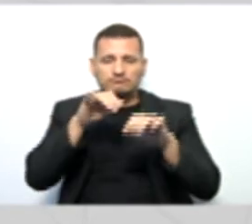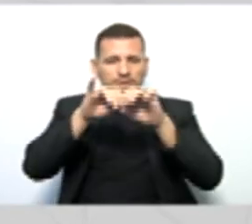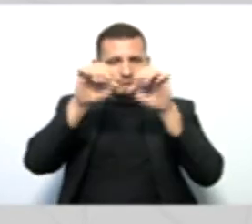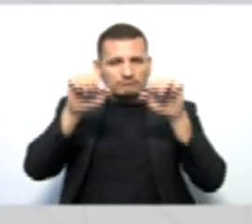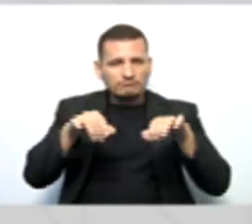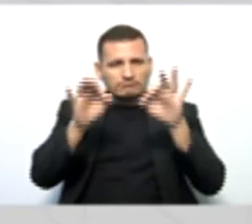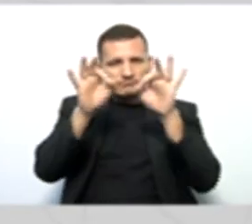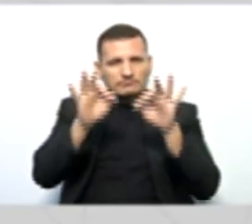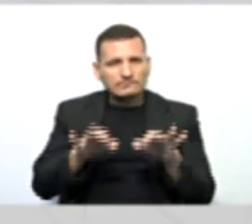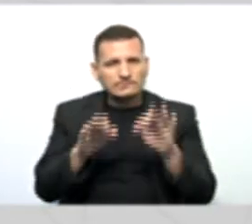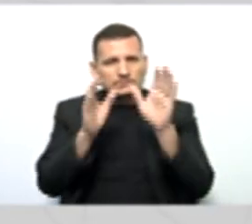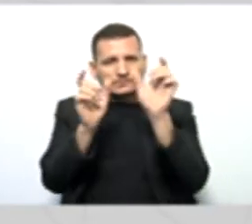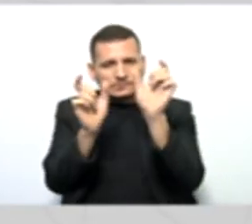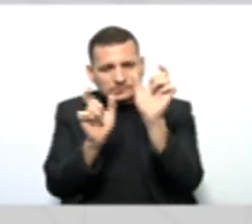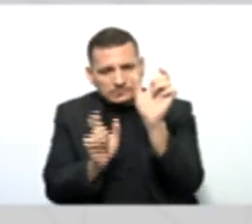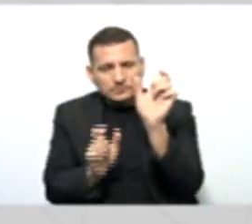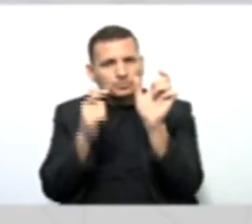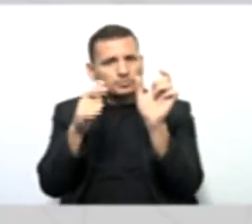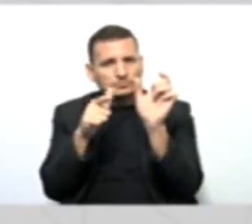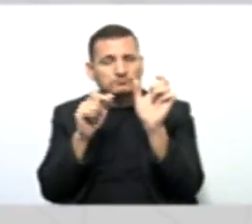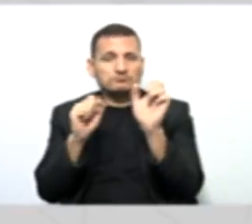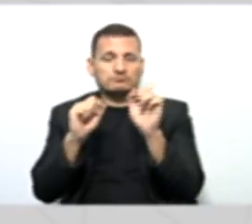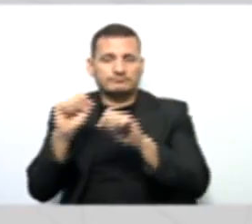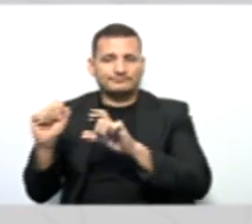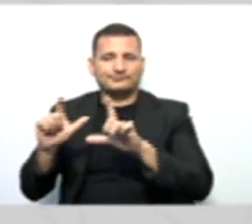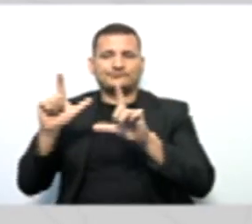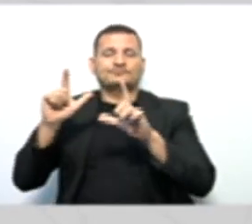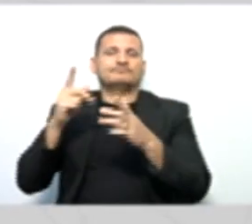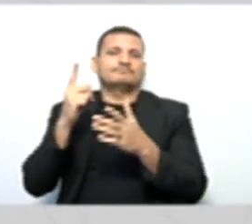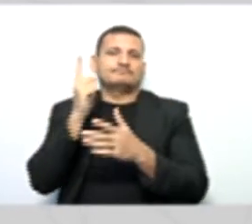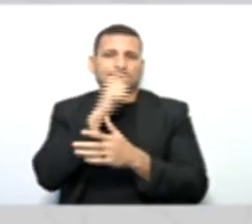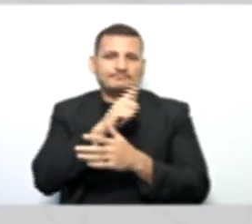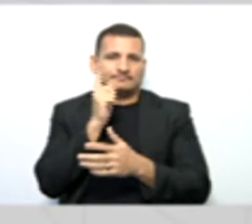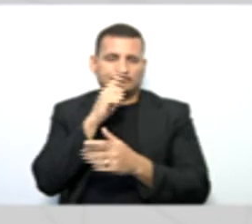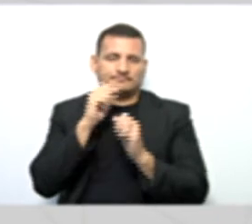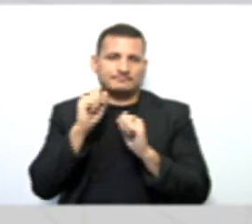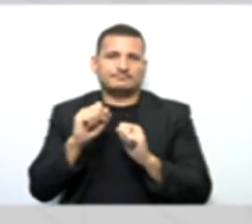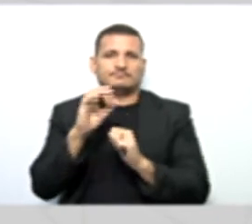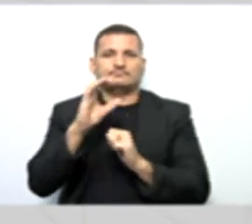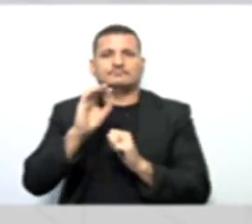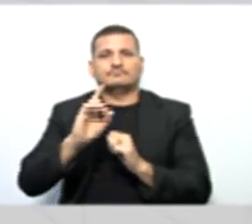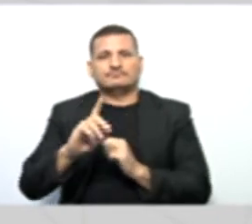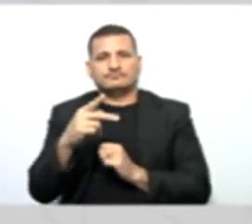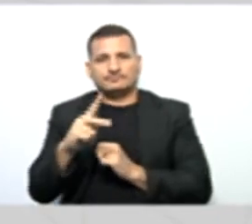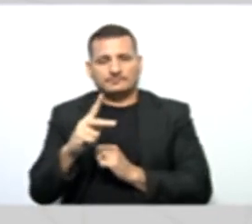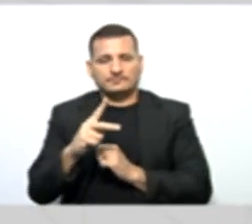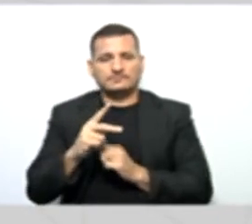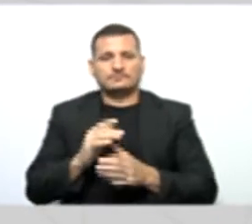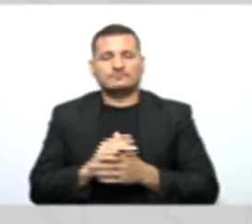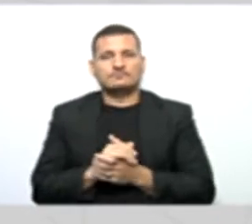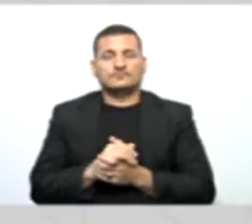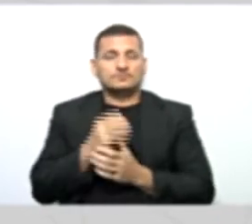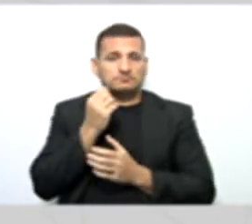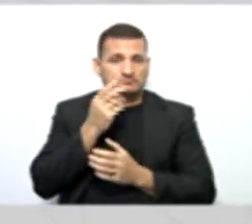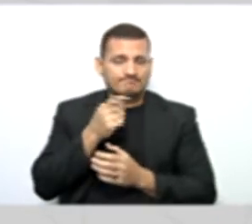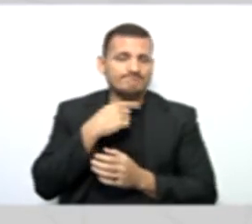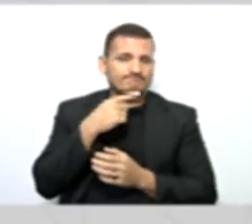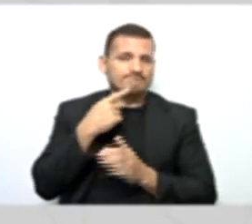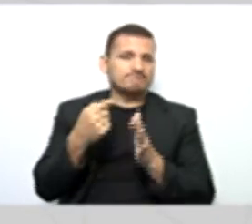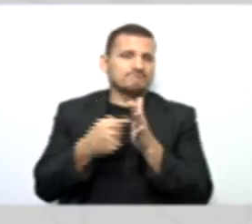vai possuir algum erro, ok? Não vai ser executado. Muito boa essa dúvida,